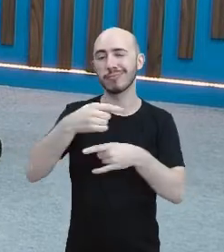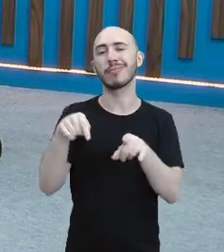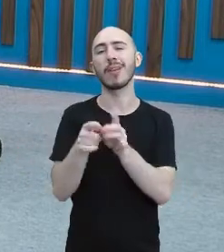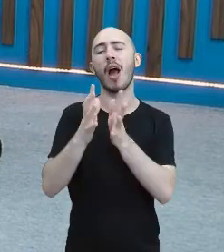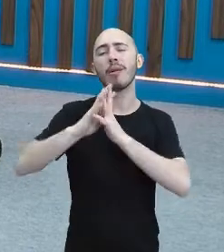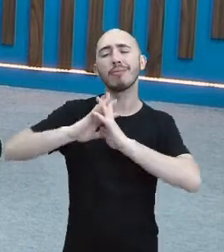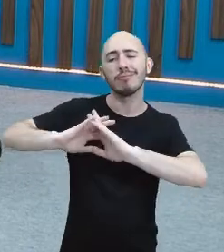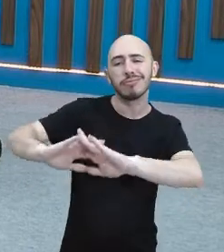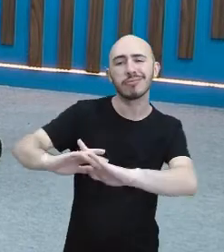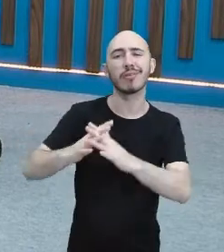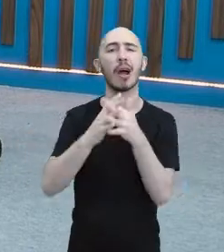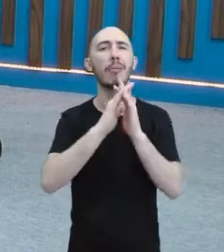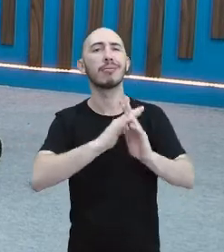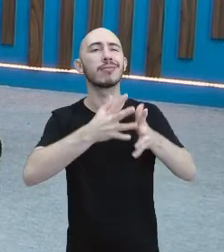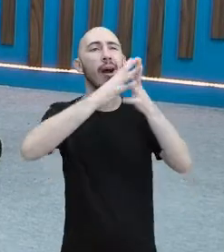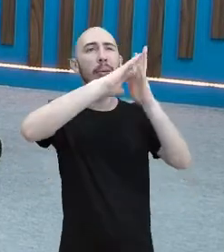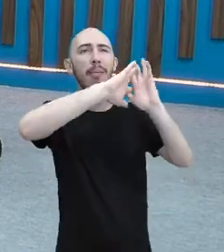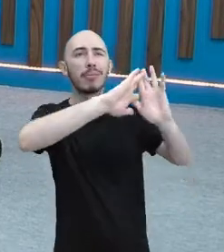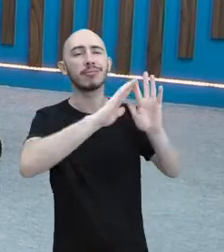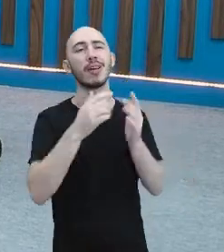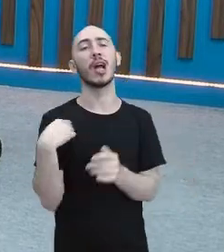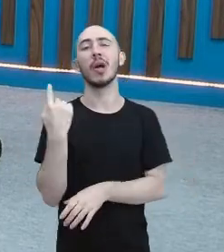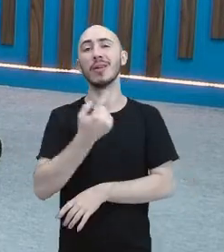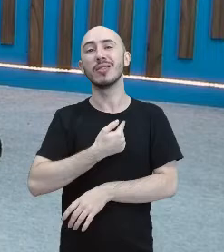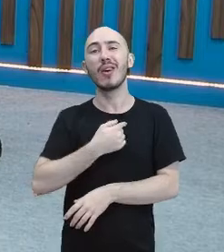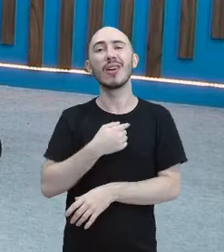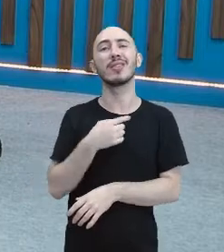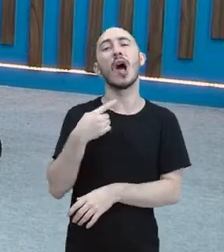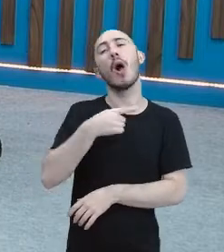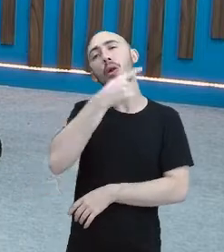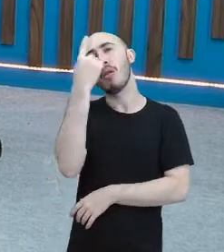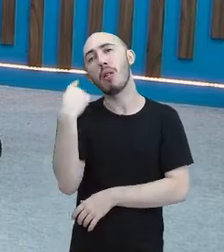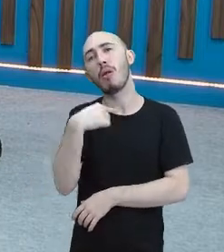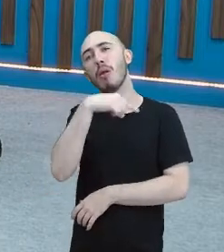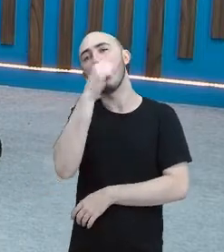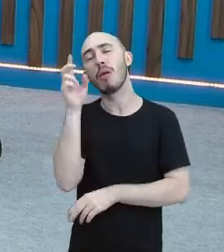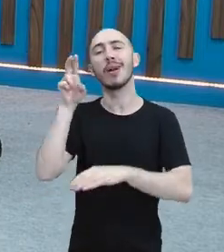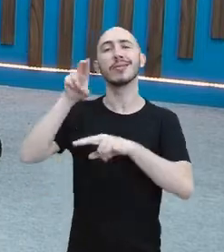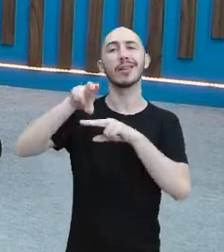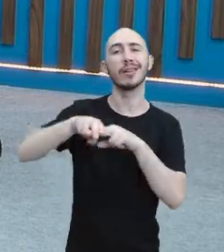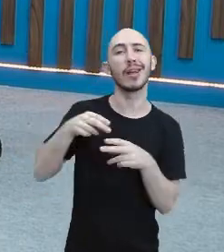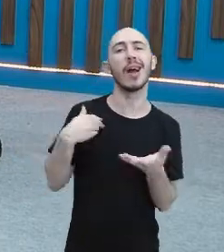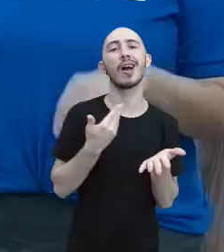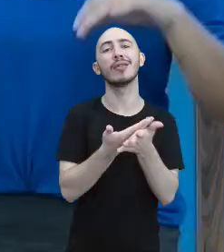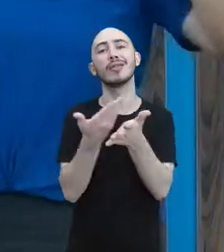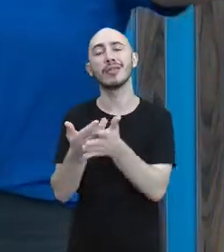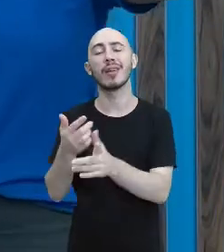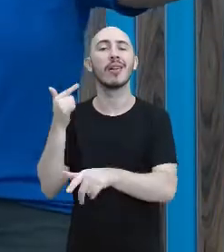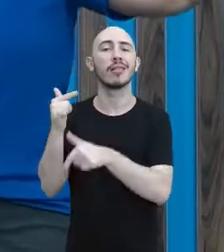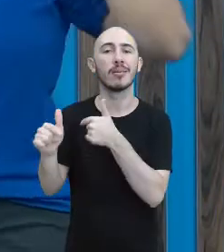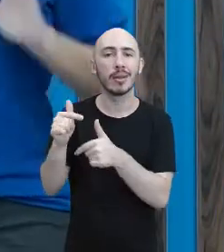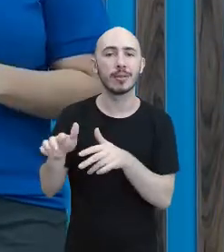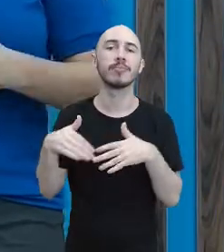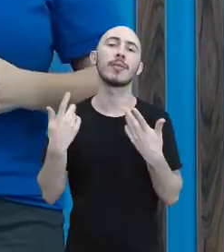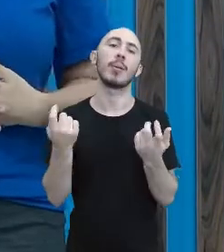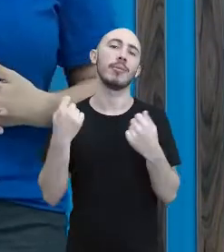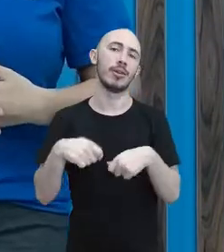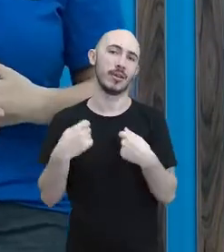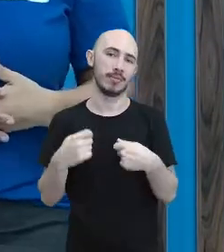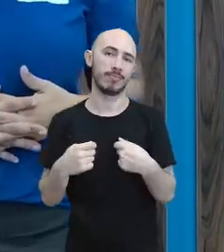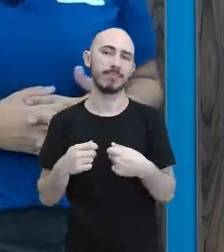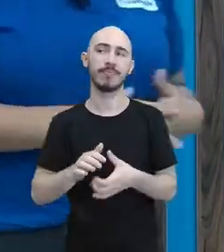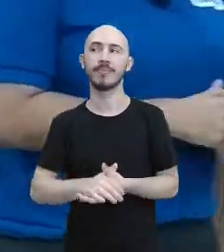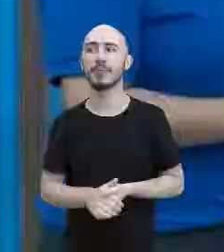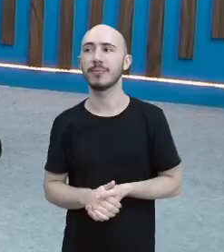dar uma esticada, principalmente a gente que passa tanto tempo sentado, né? Ou estudando, ou trabalhando. E